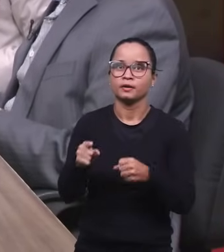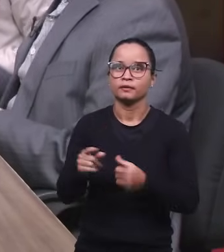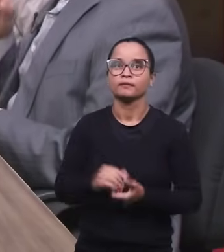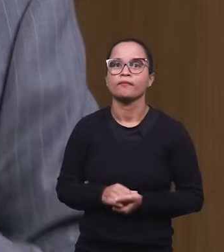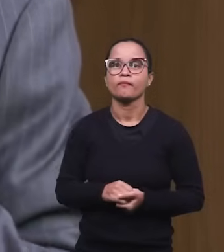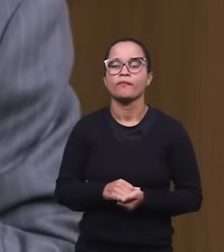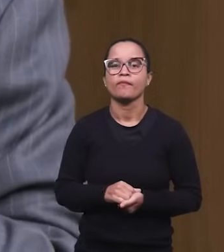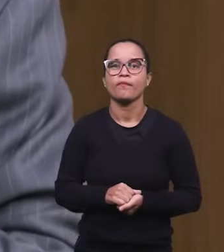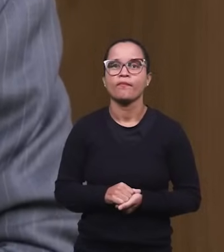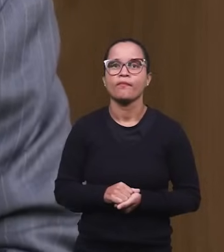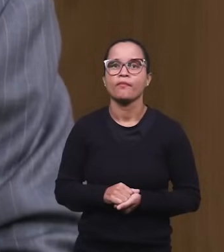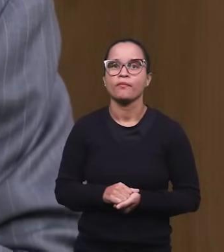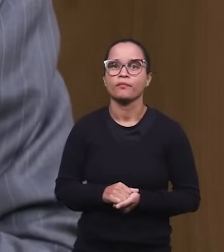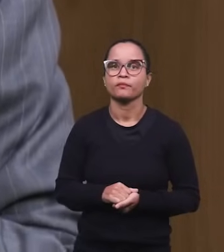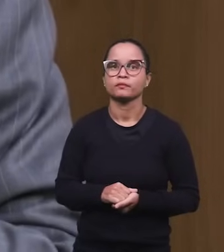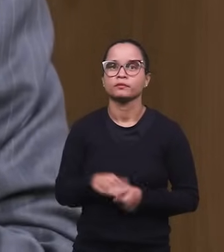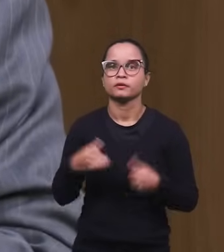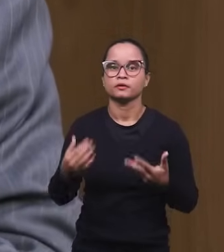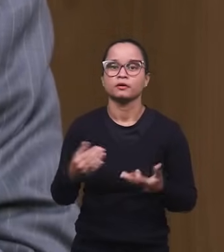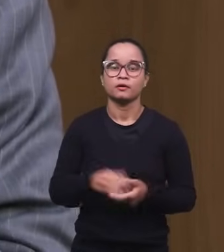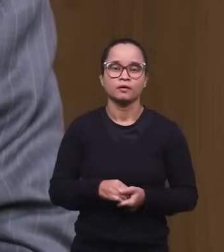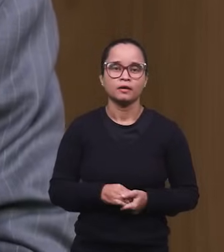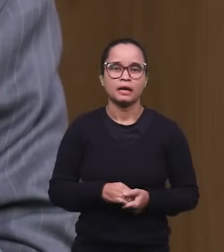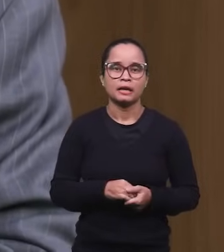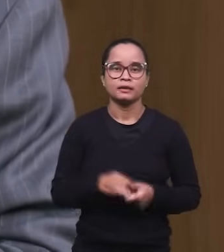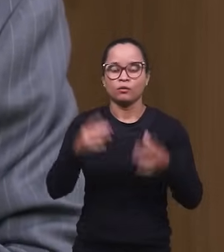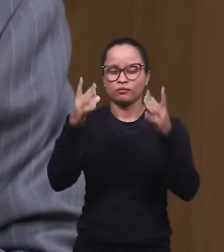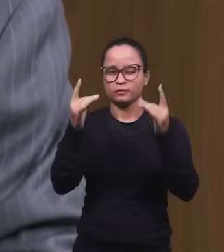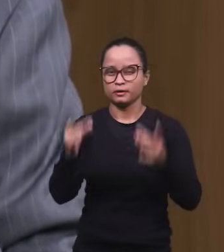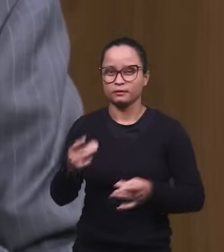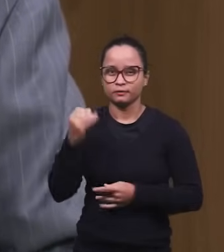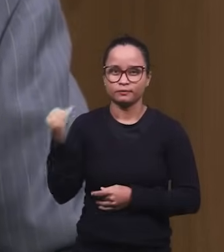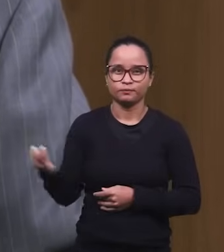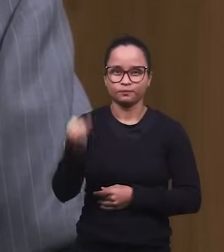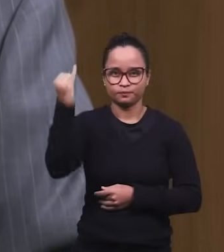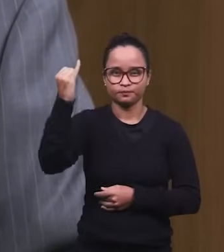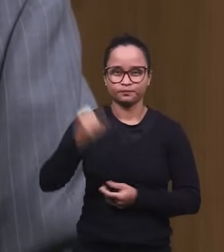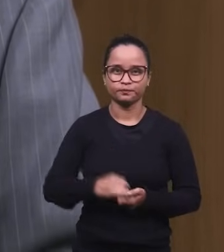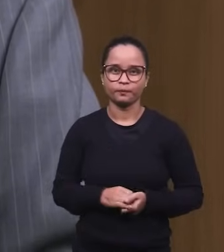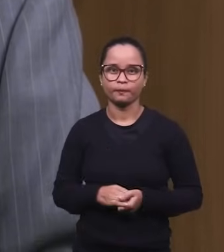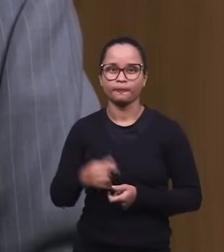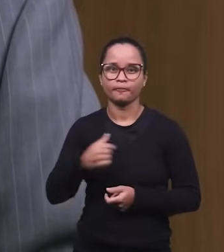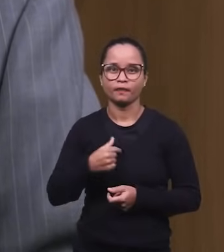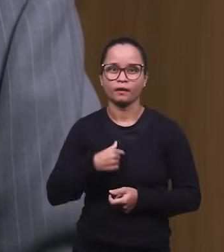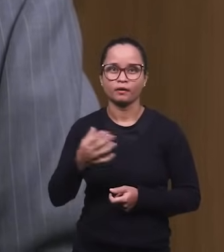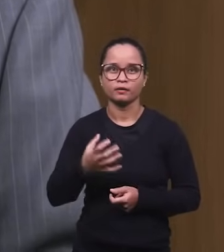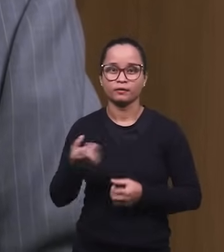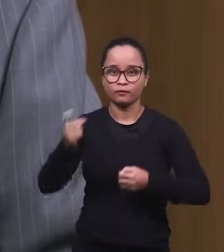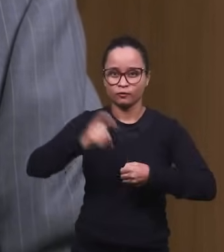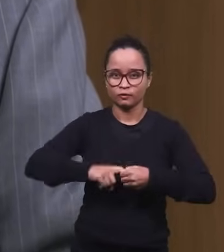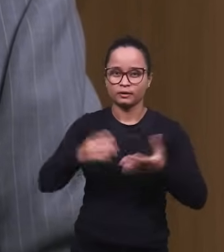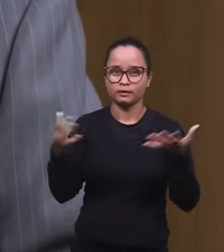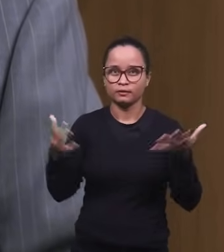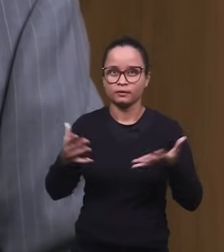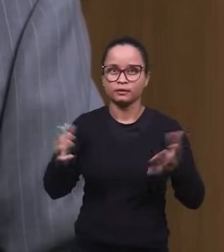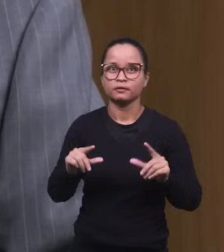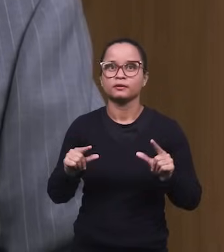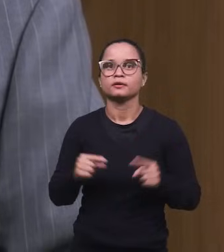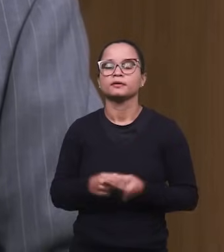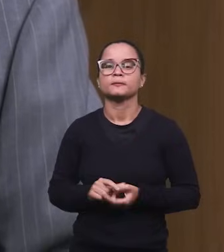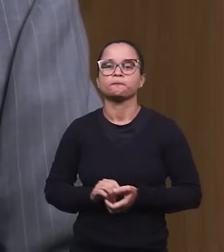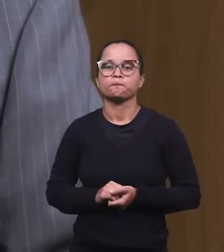lá, Tarcísio. Então, o pastor Jonas falou um detalhe muito importante. Eu só queria voltar um ponto